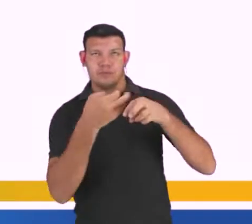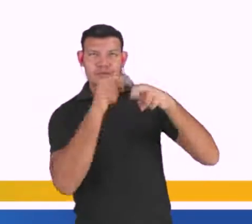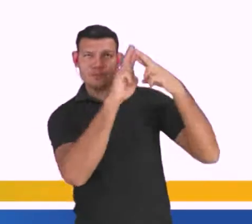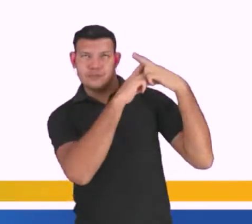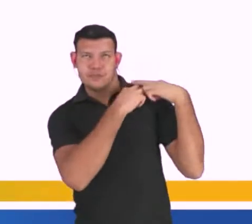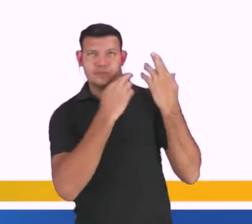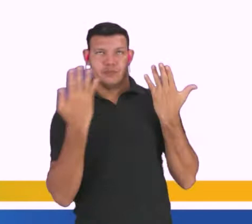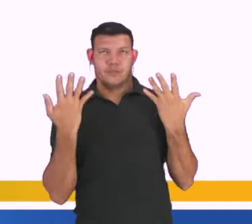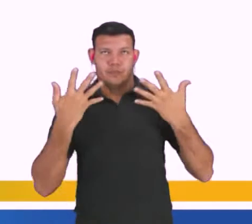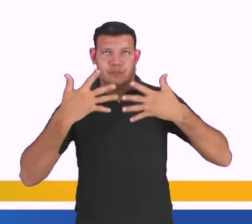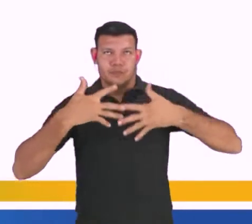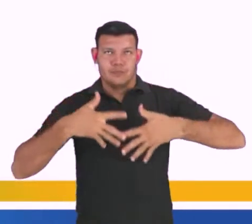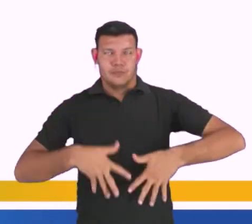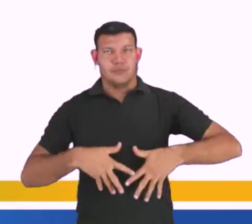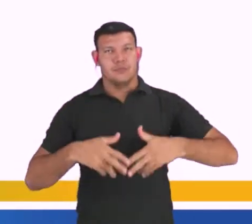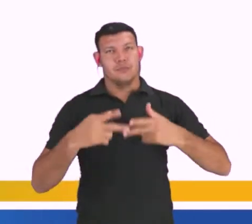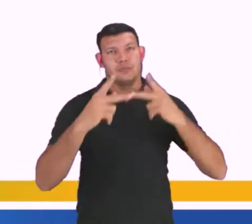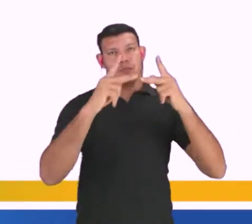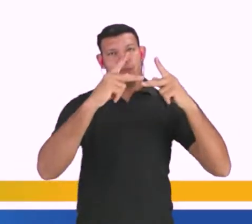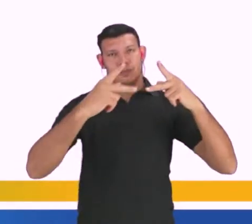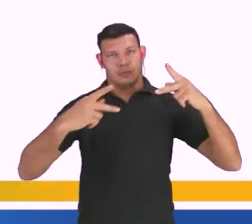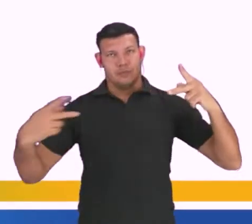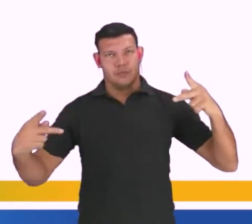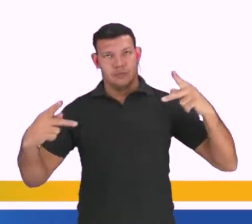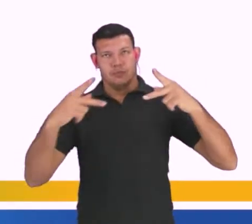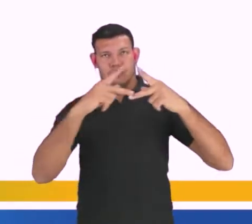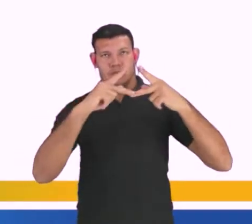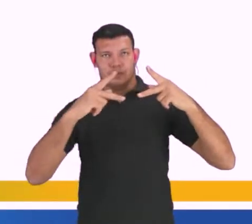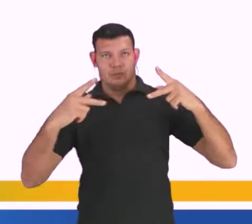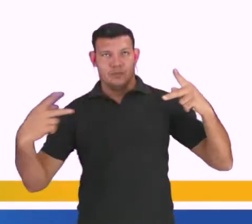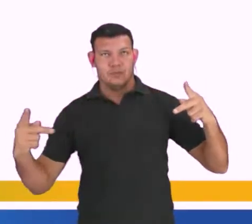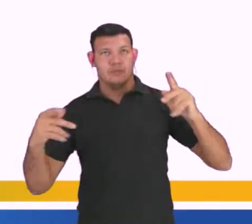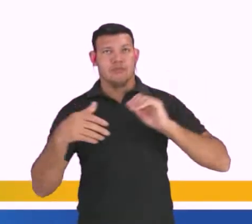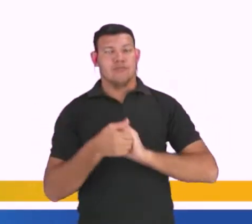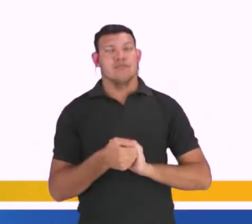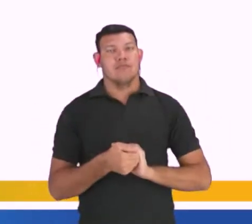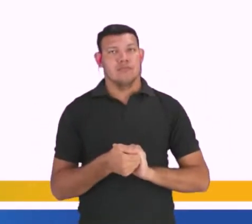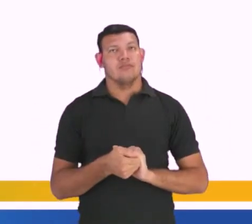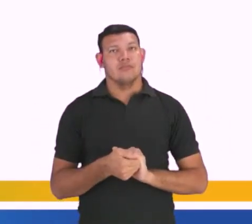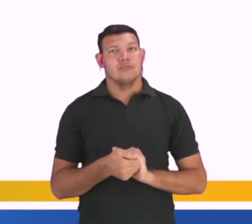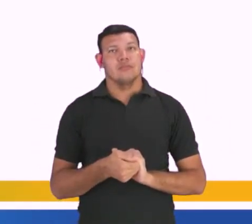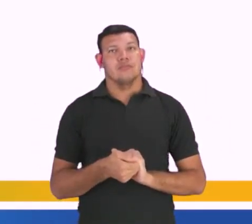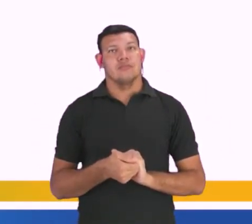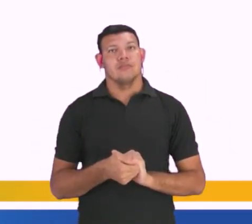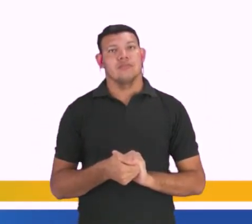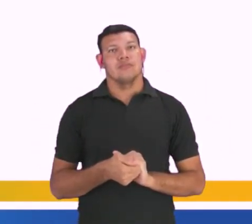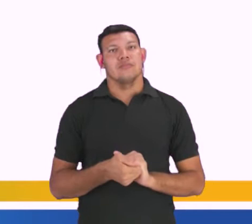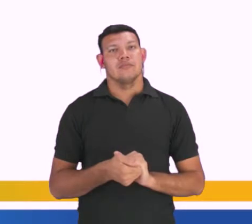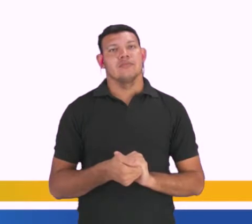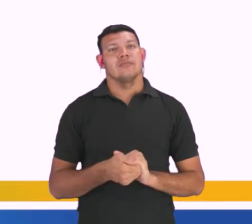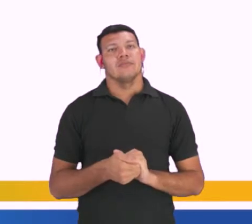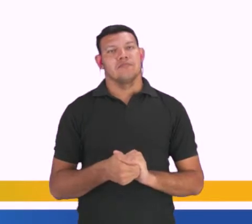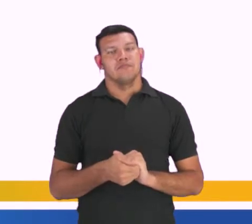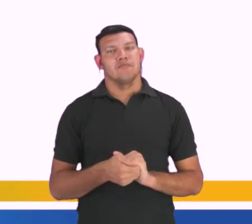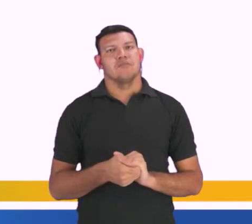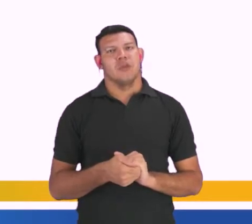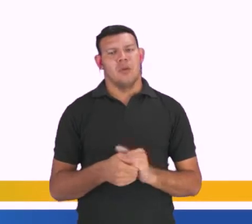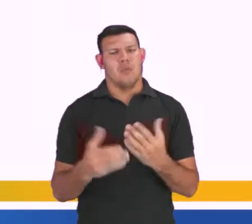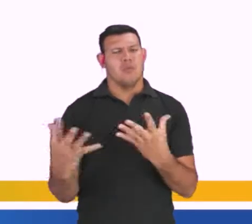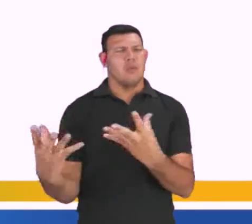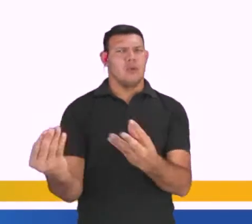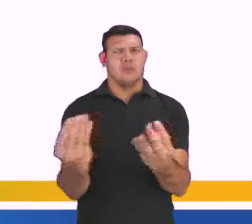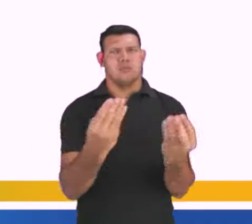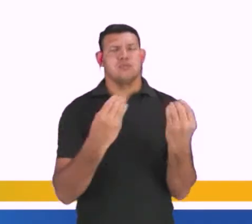aqui exemplo de proteína, uma classe de composto da bioquímica, né? Bastante